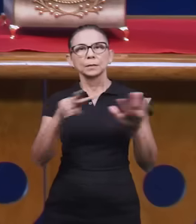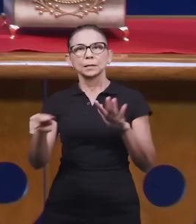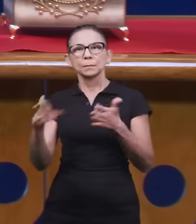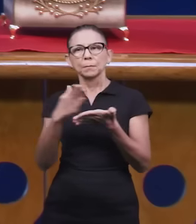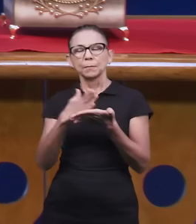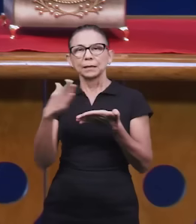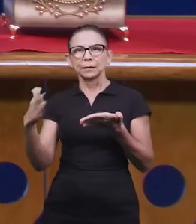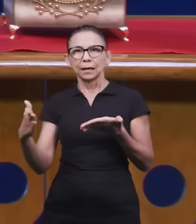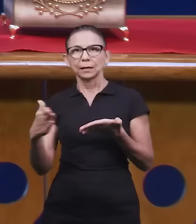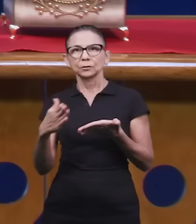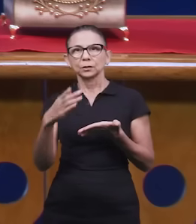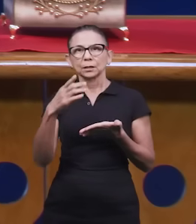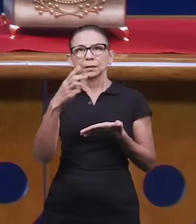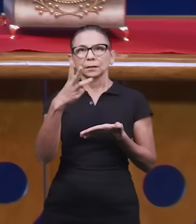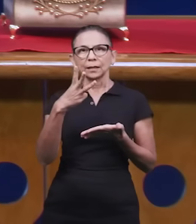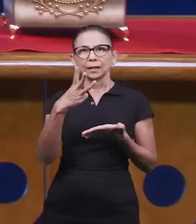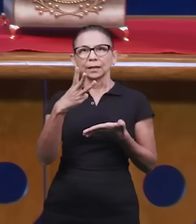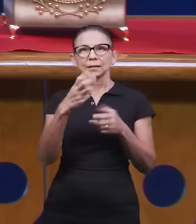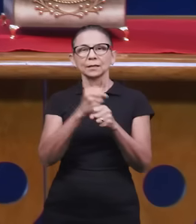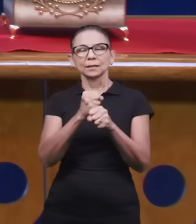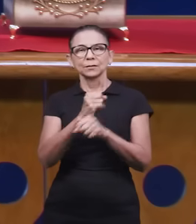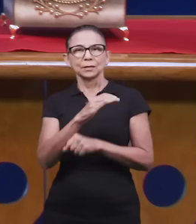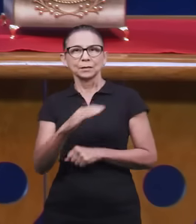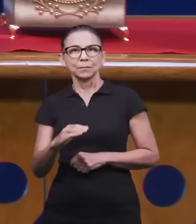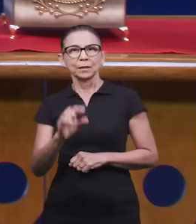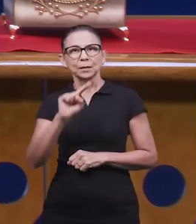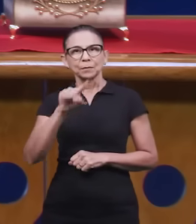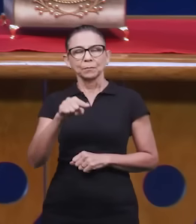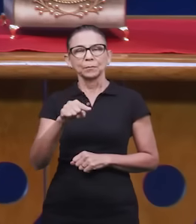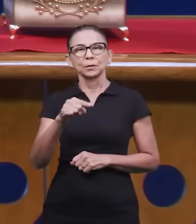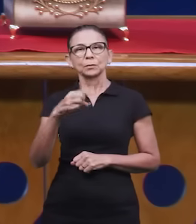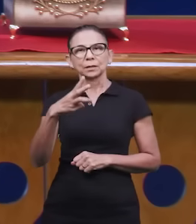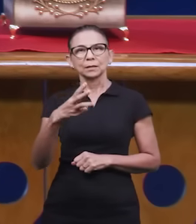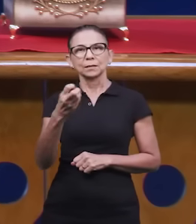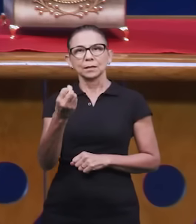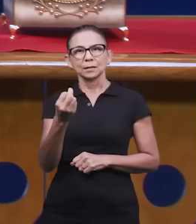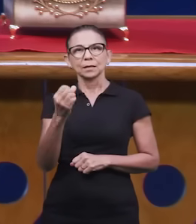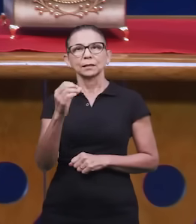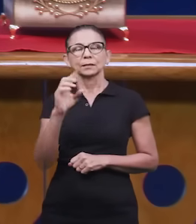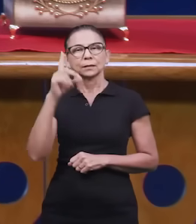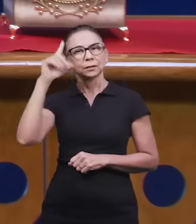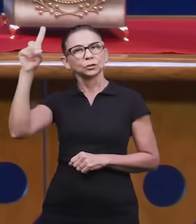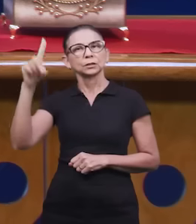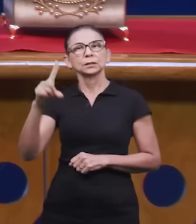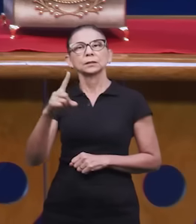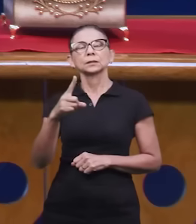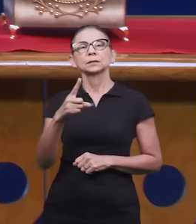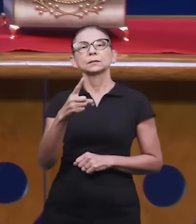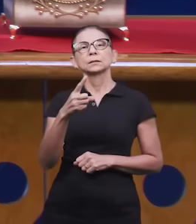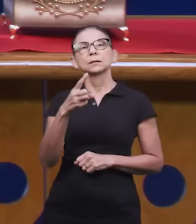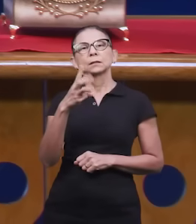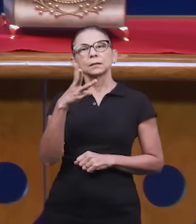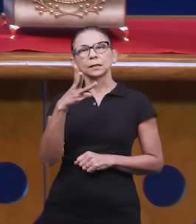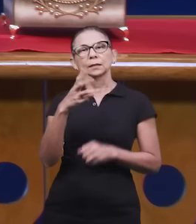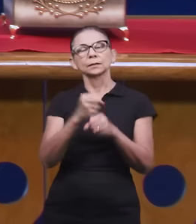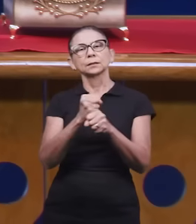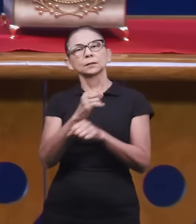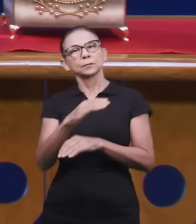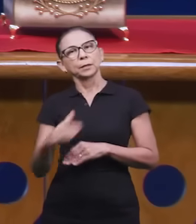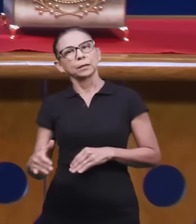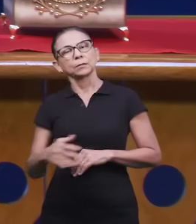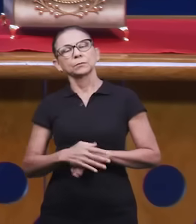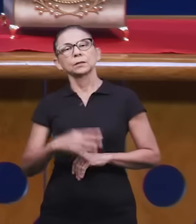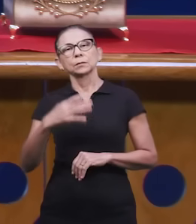Metade de uma semana, 3 anos e meio. 1260 dias, 3 anos e meio. 42